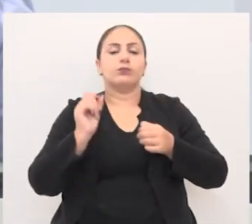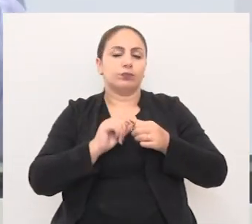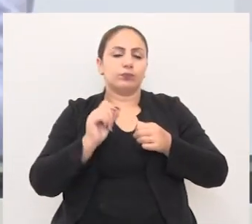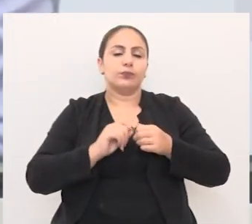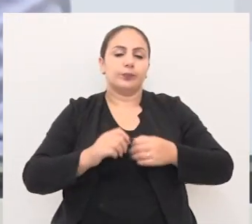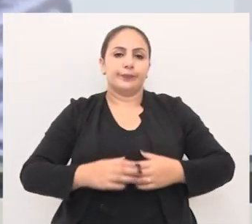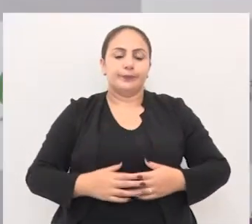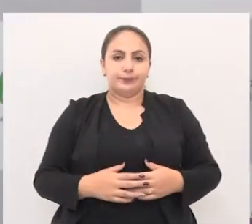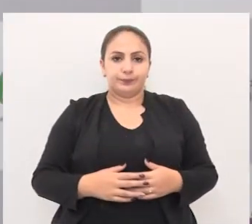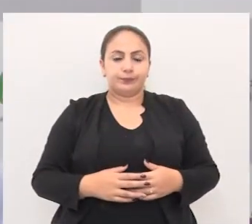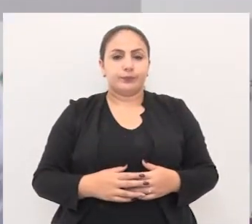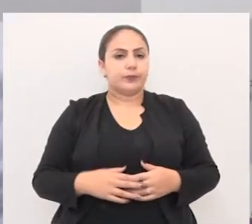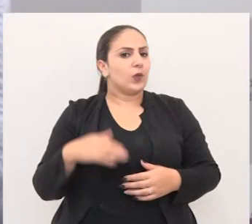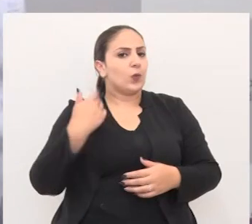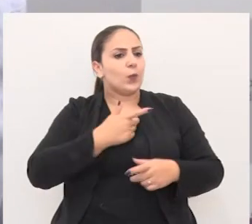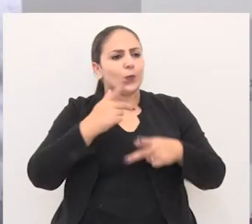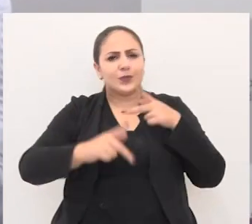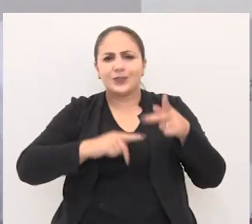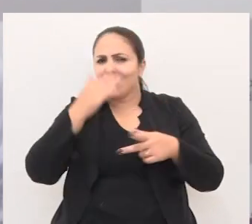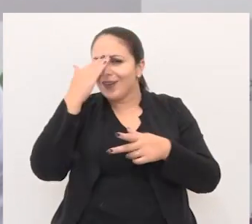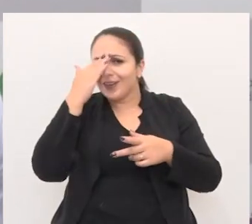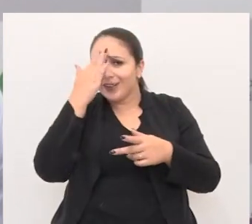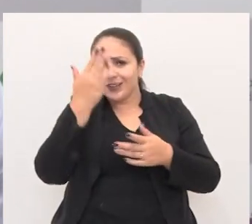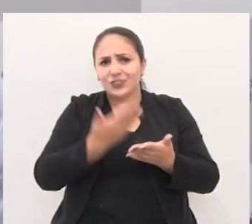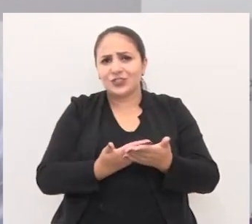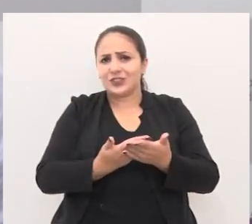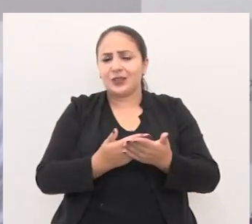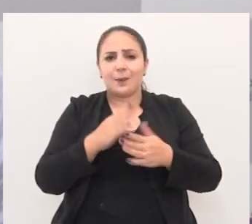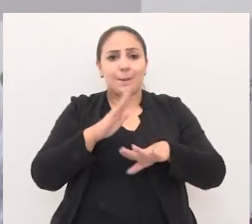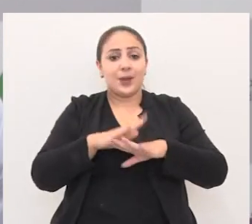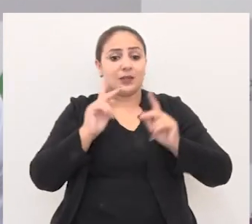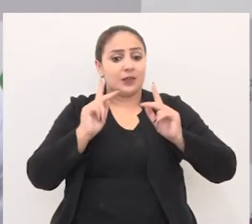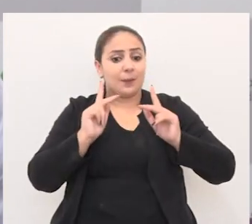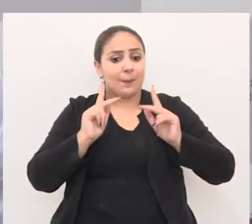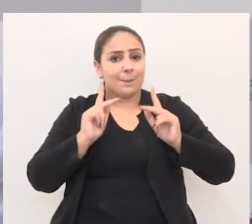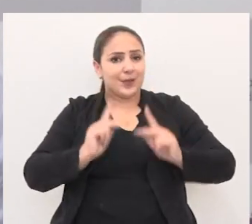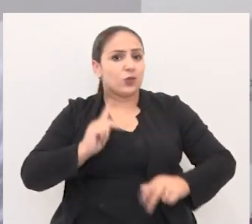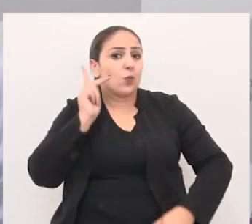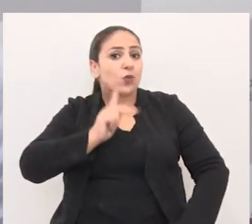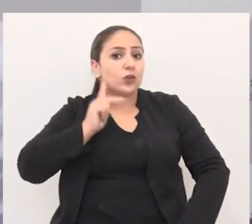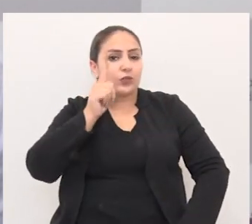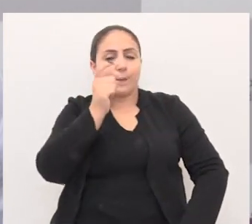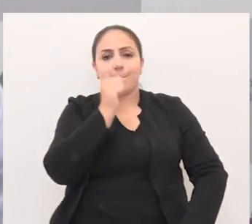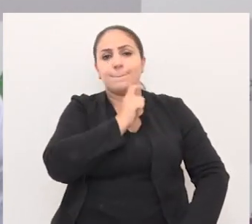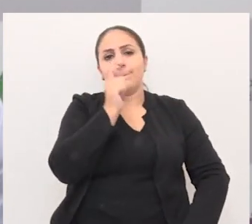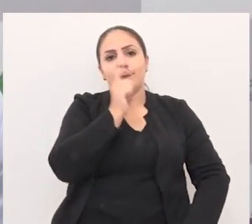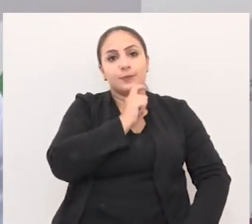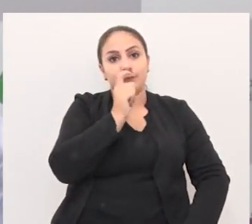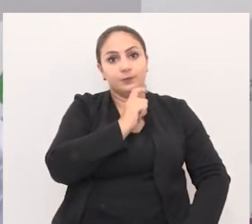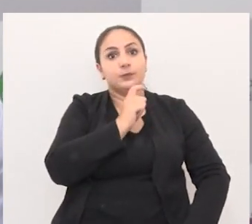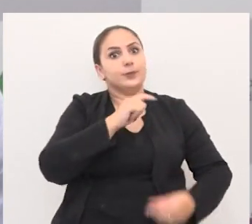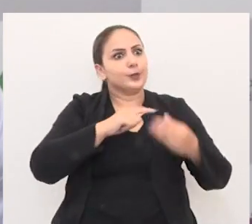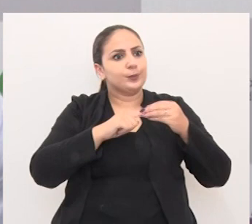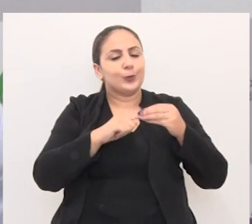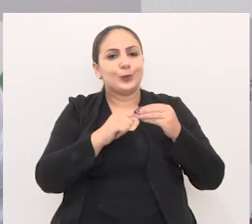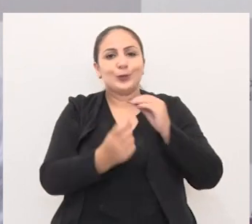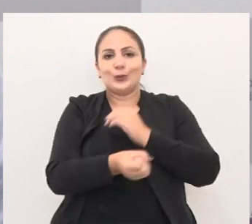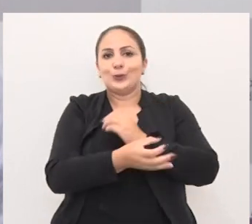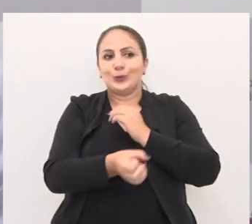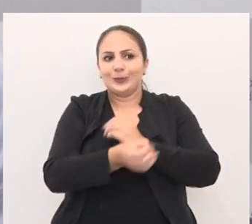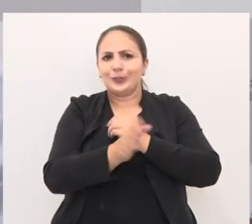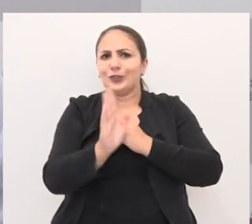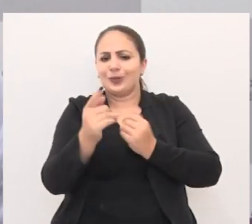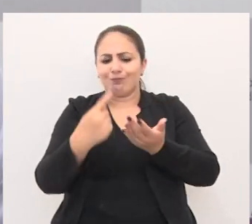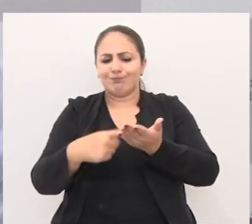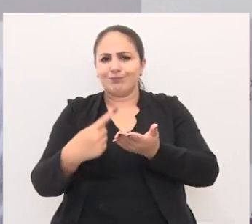sendo feita. A nossa população não acredita mais em políticos mentirosos e ainda mais em políticos corruptos condenados já